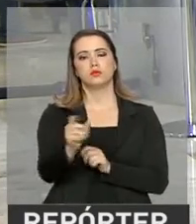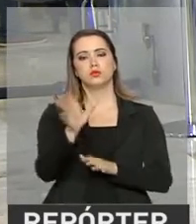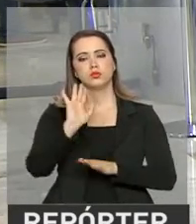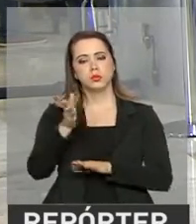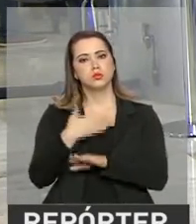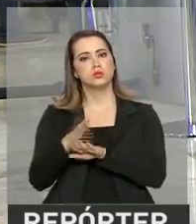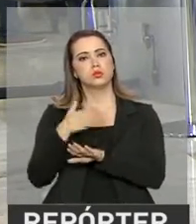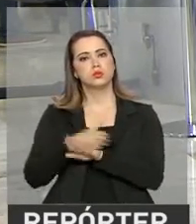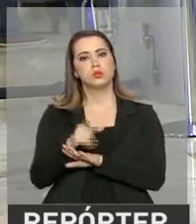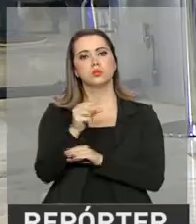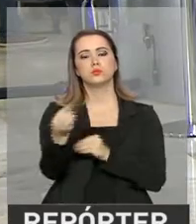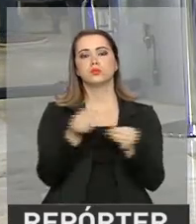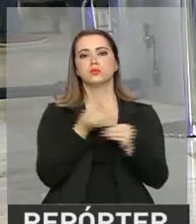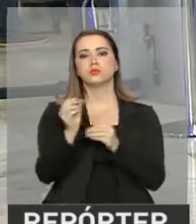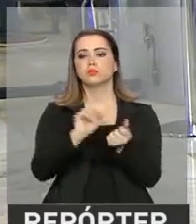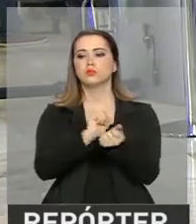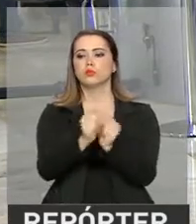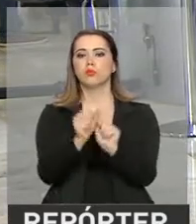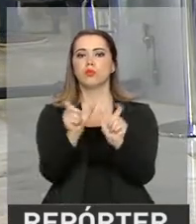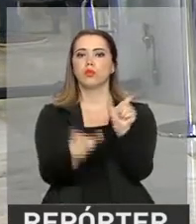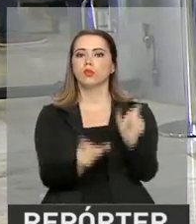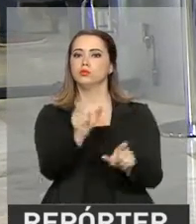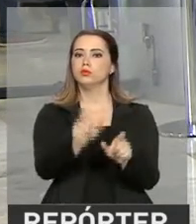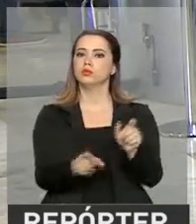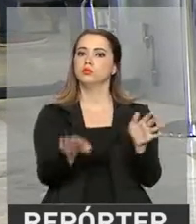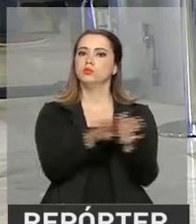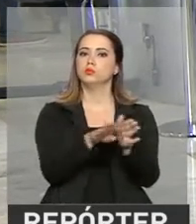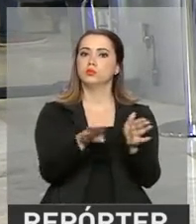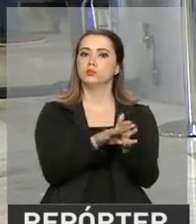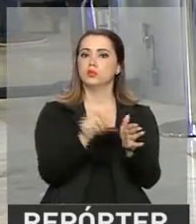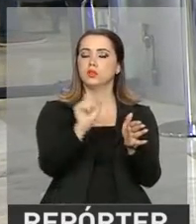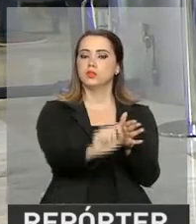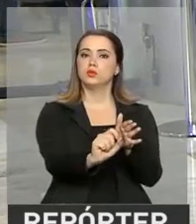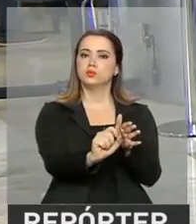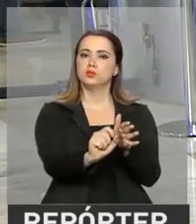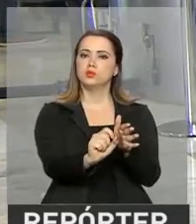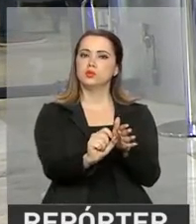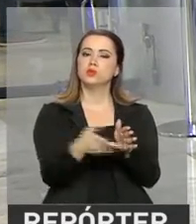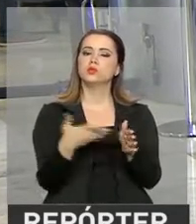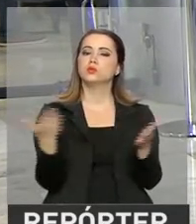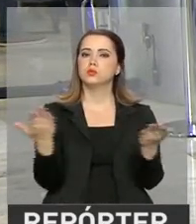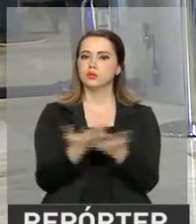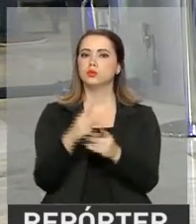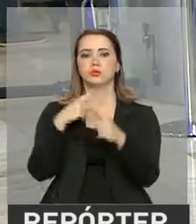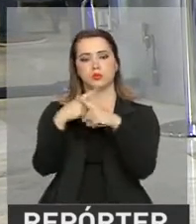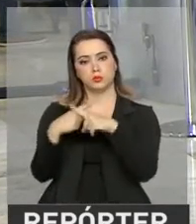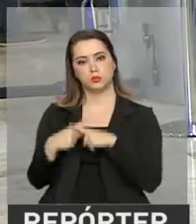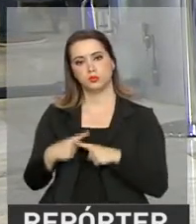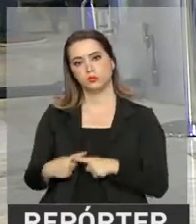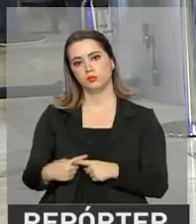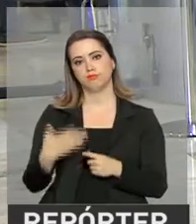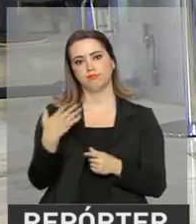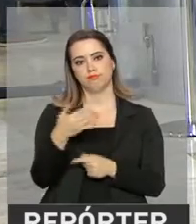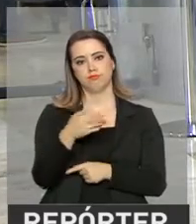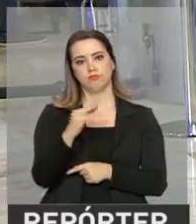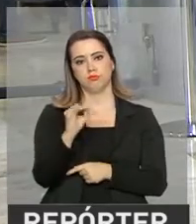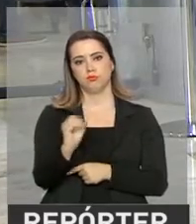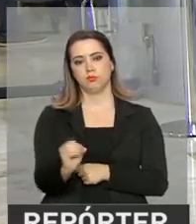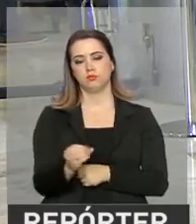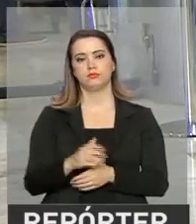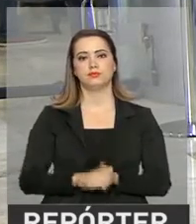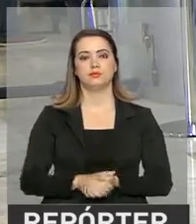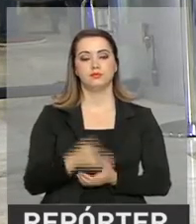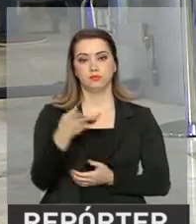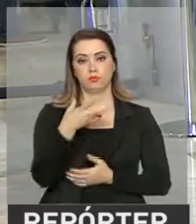e como os atletas paralímpicos chegam para essa edição dos jogos paraolímpicos do rio de janeiro vamos